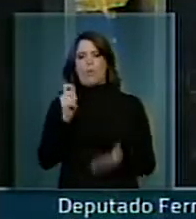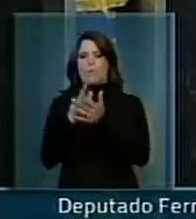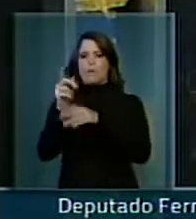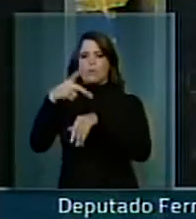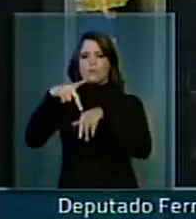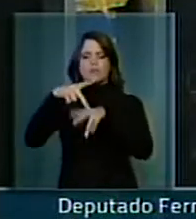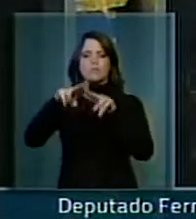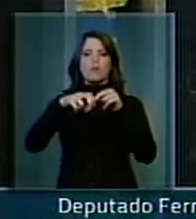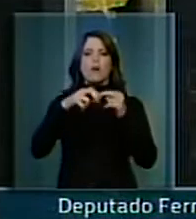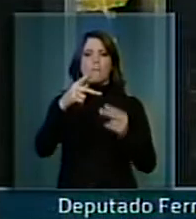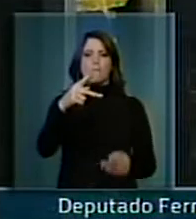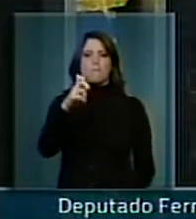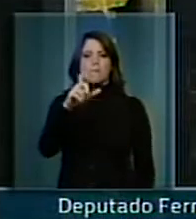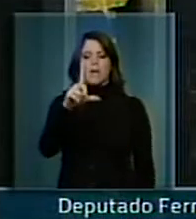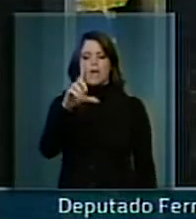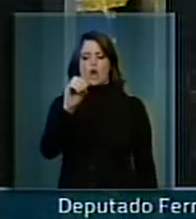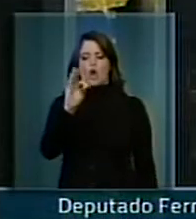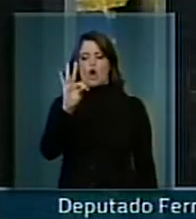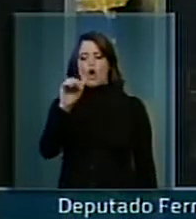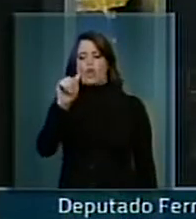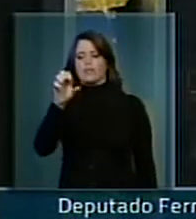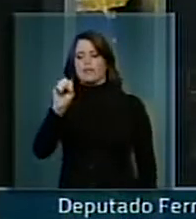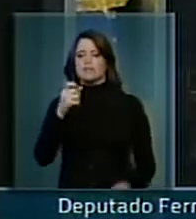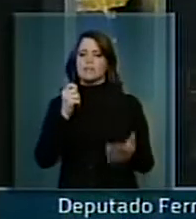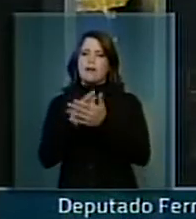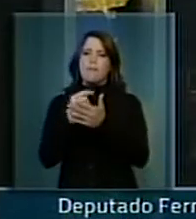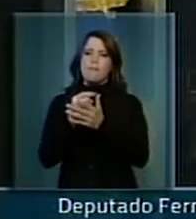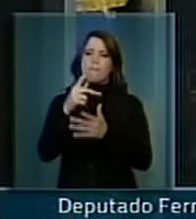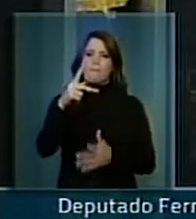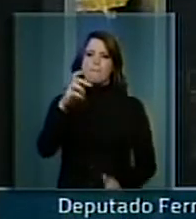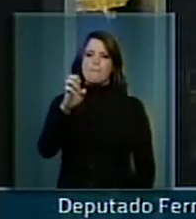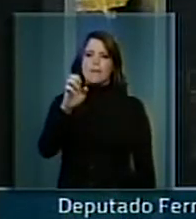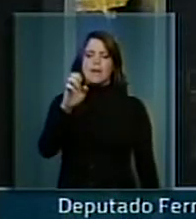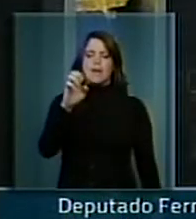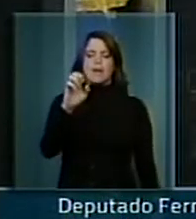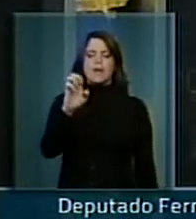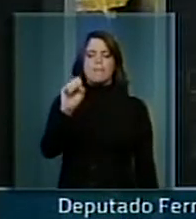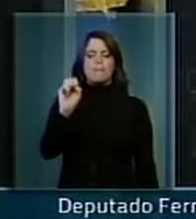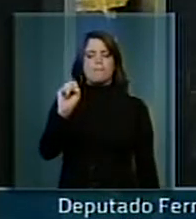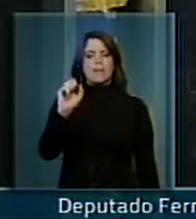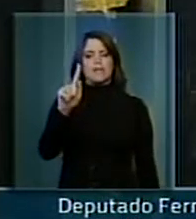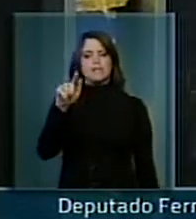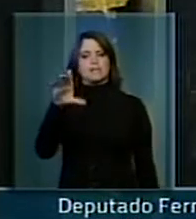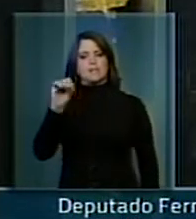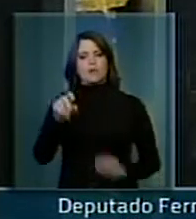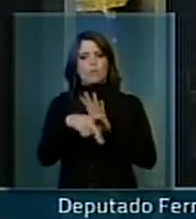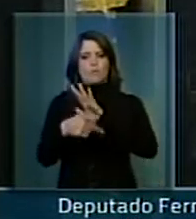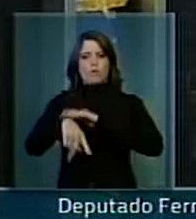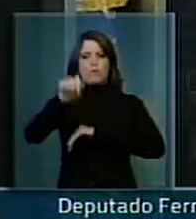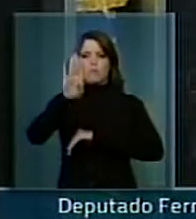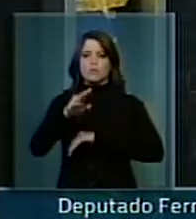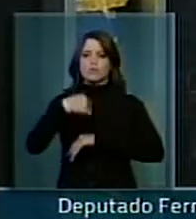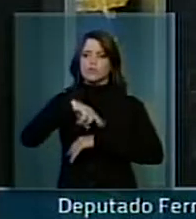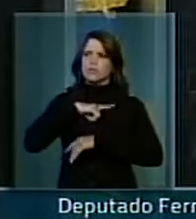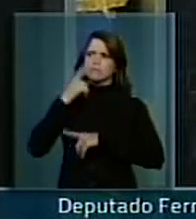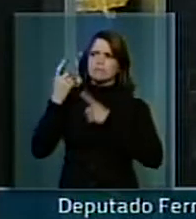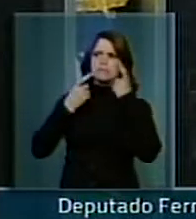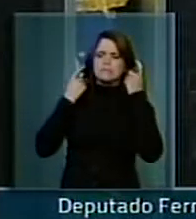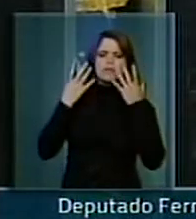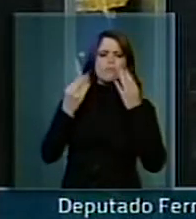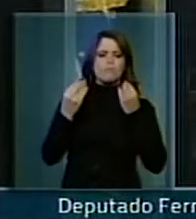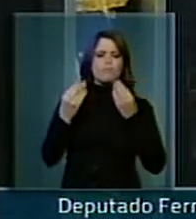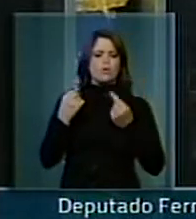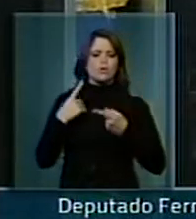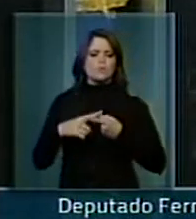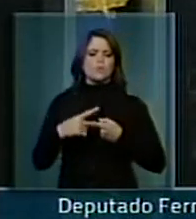é a região produtora de pêssego enlatado no Brasil. E nós estamos muito preocupados